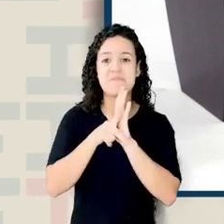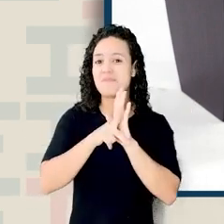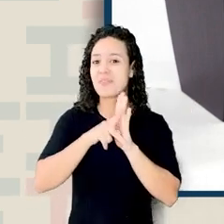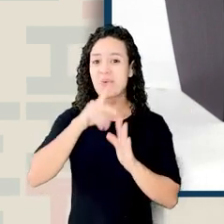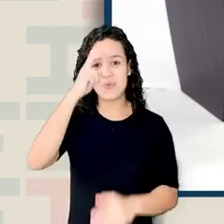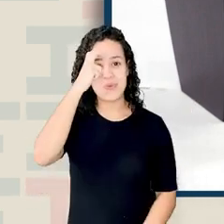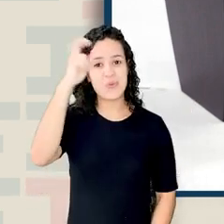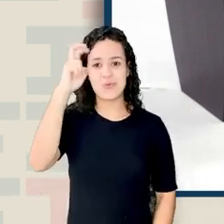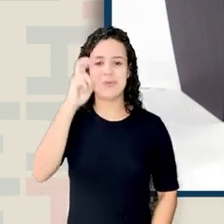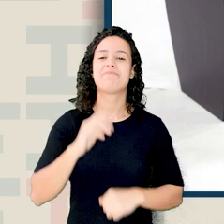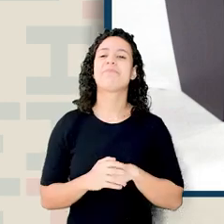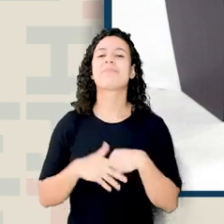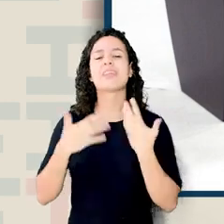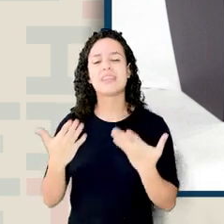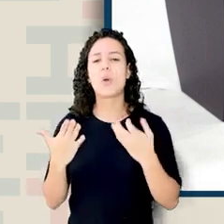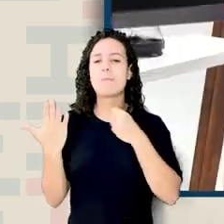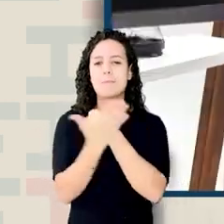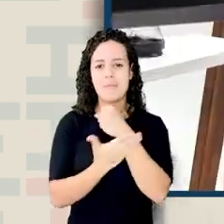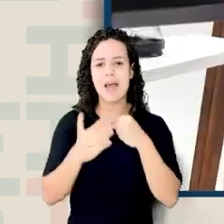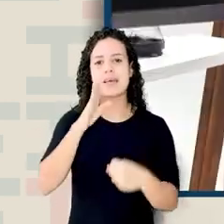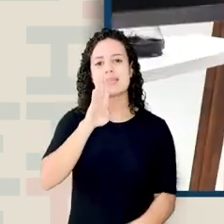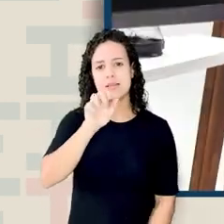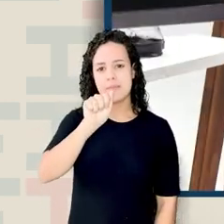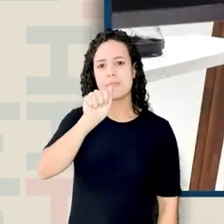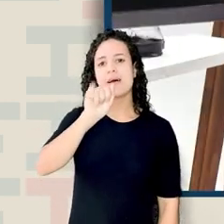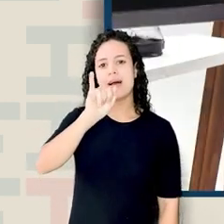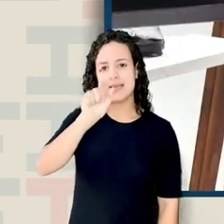célula base do baião,